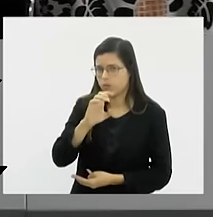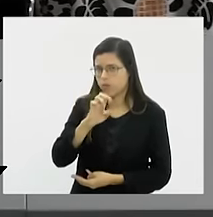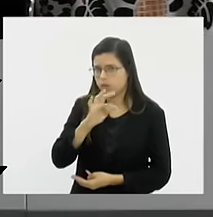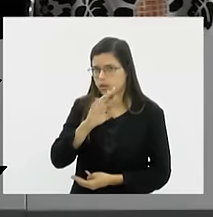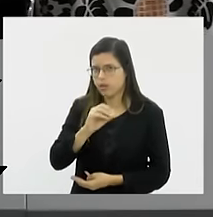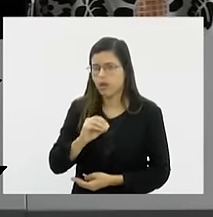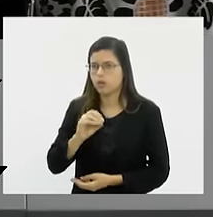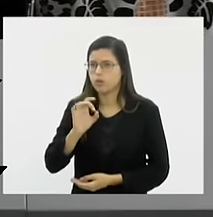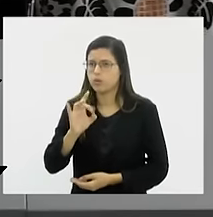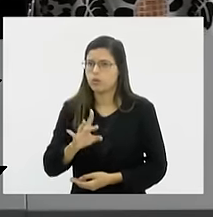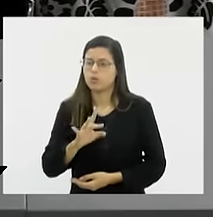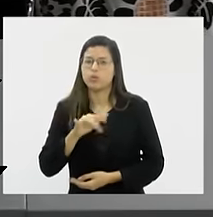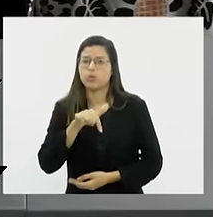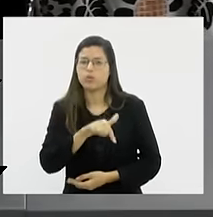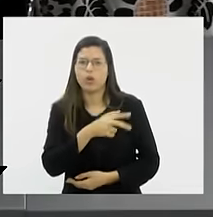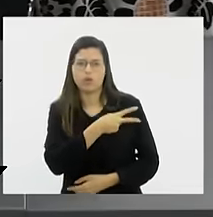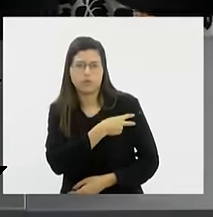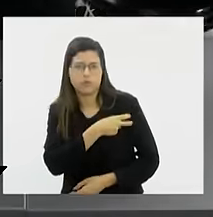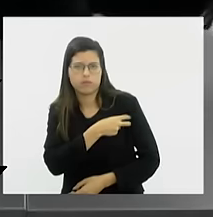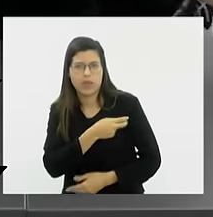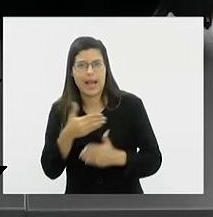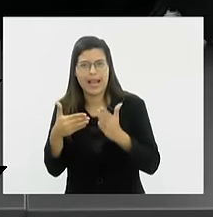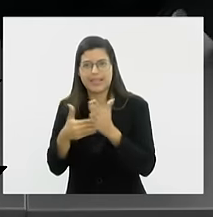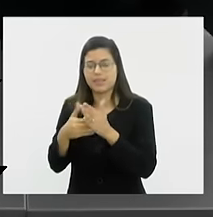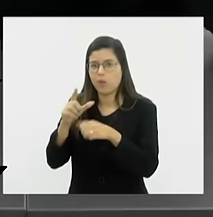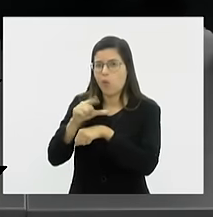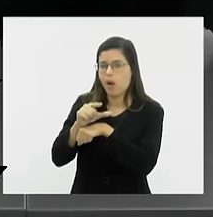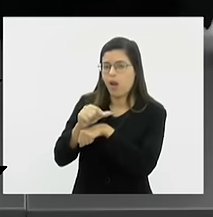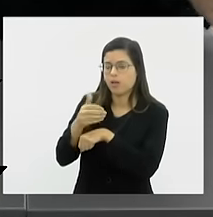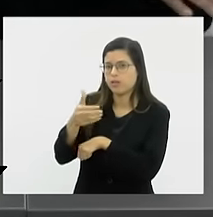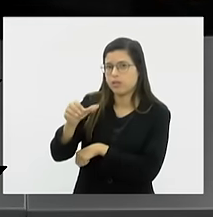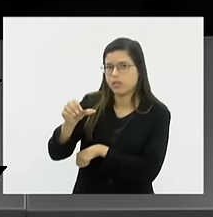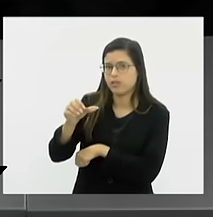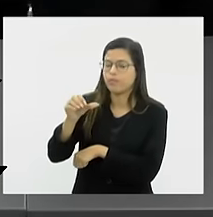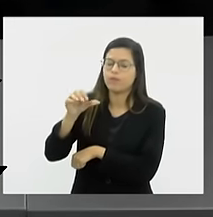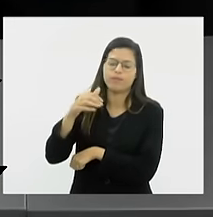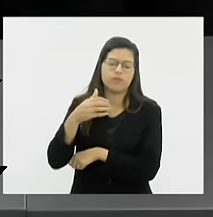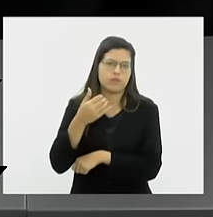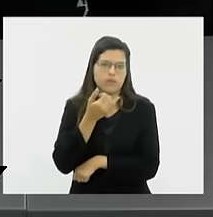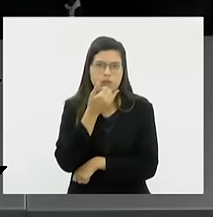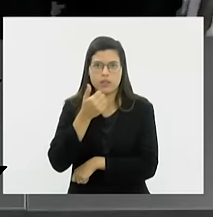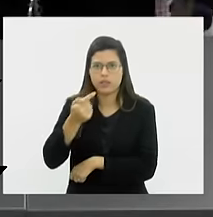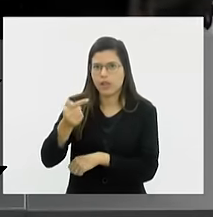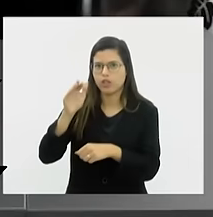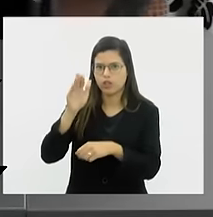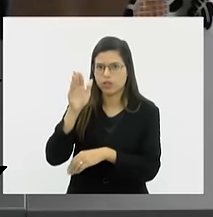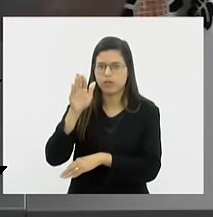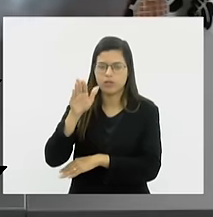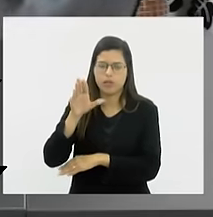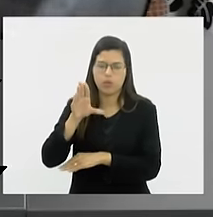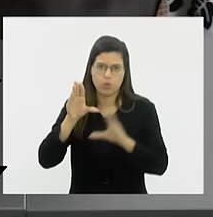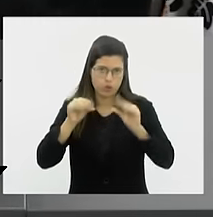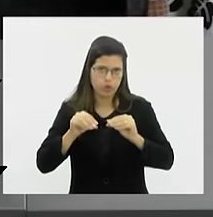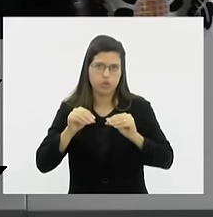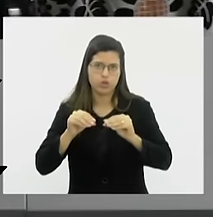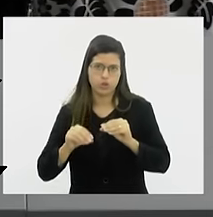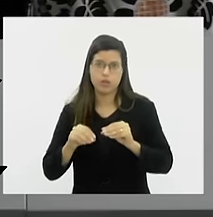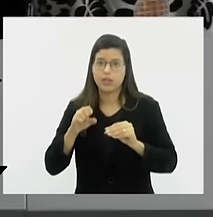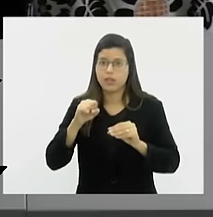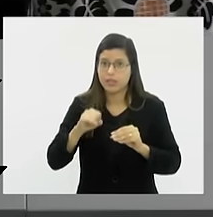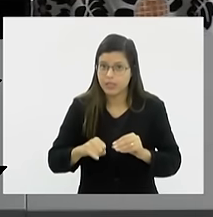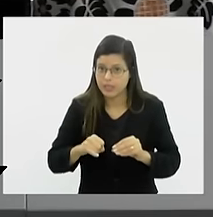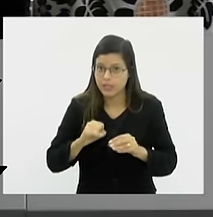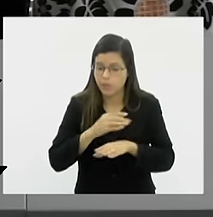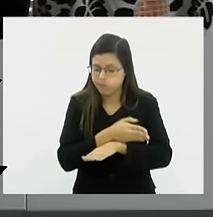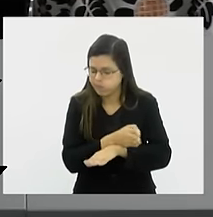rodar na região dos Lagos até às 19 horas. Se rodar a partir das 19, o miliciano toca fogo na van. Já